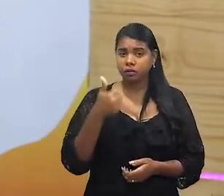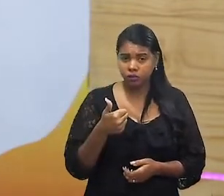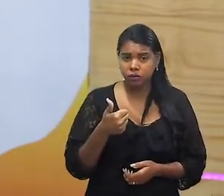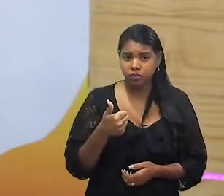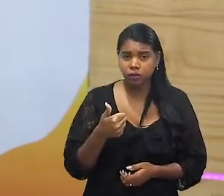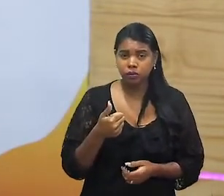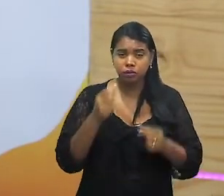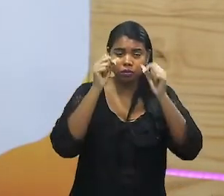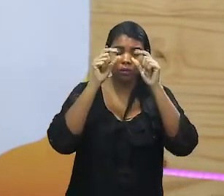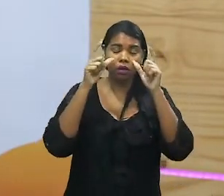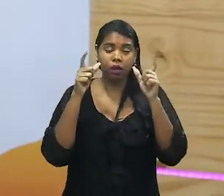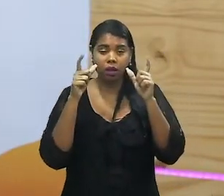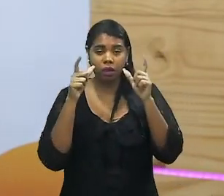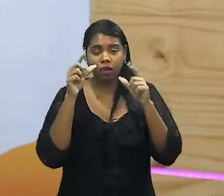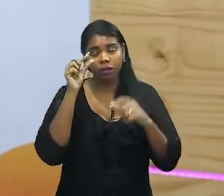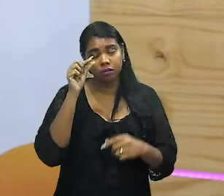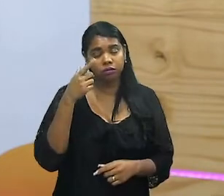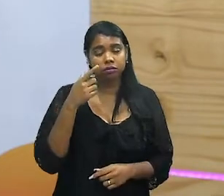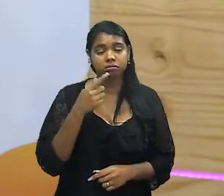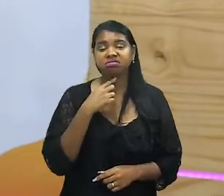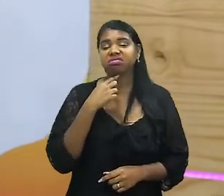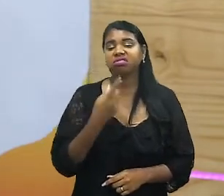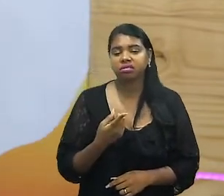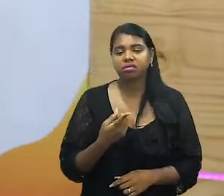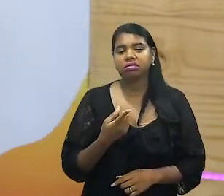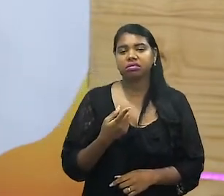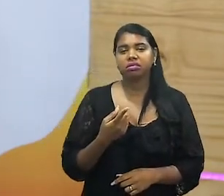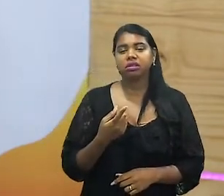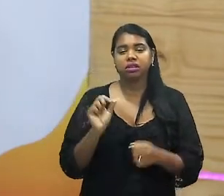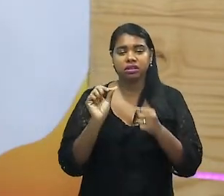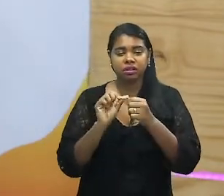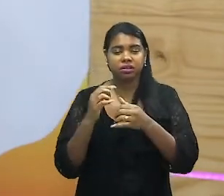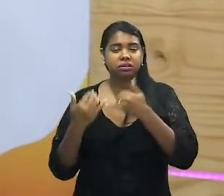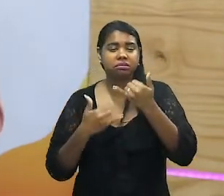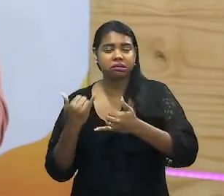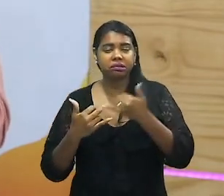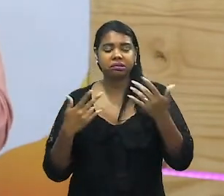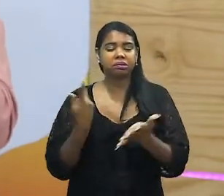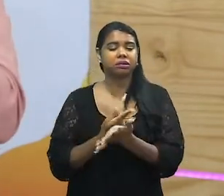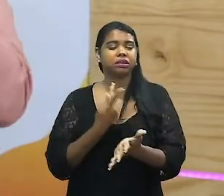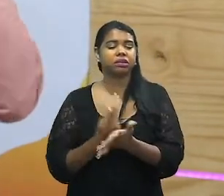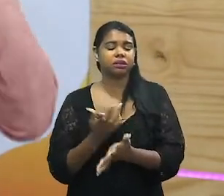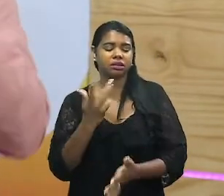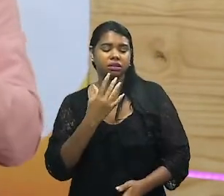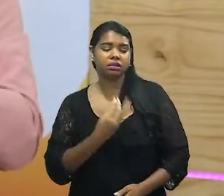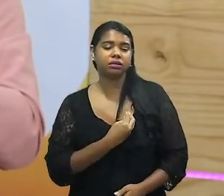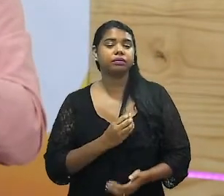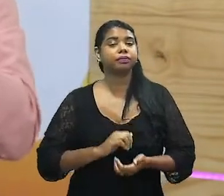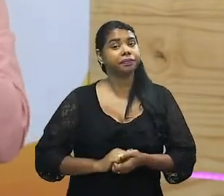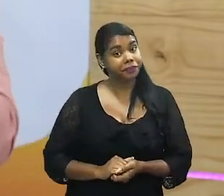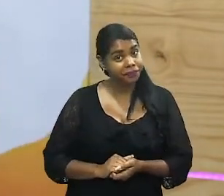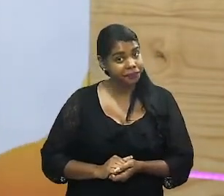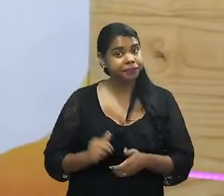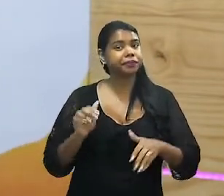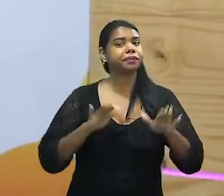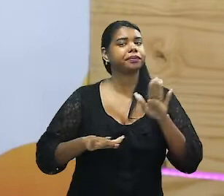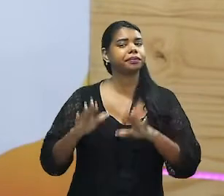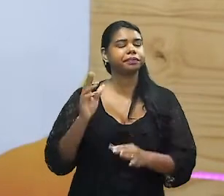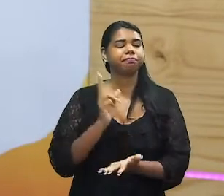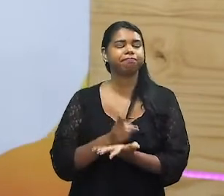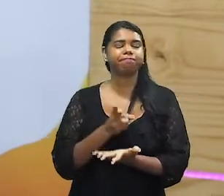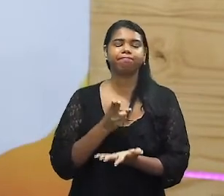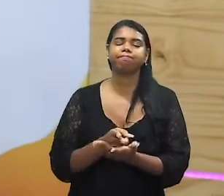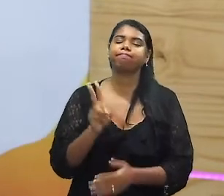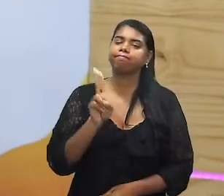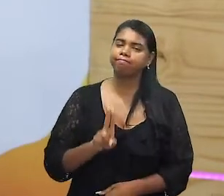se eu estou de olho aberto, se ninguém está me trollando, fazendo uma brincadeira comigo. Então, a gente sempre